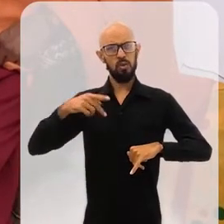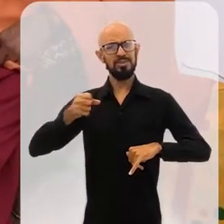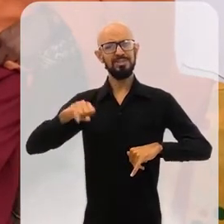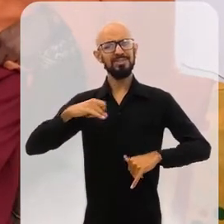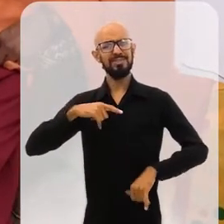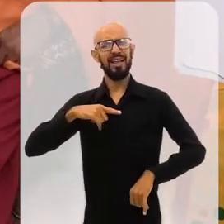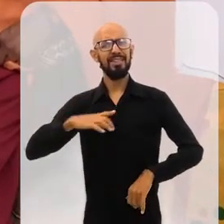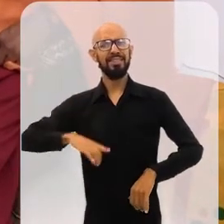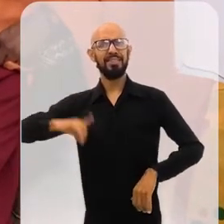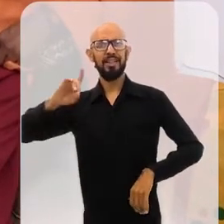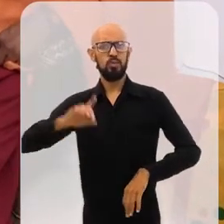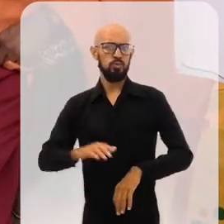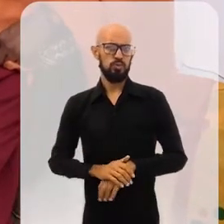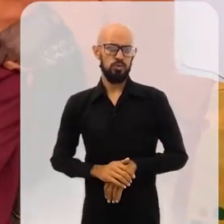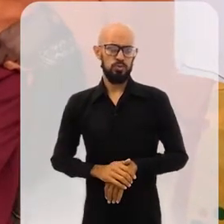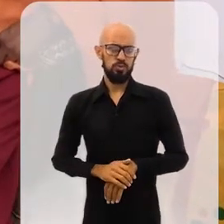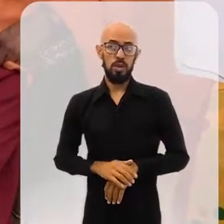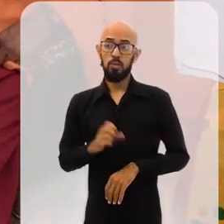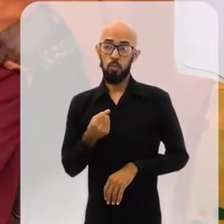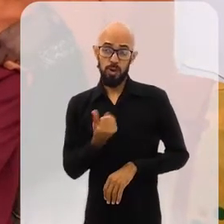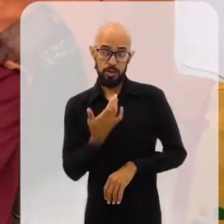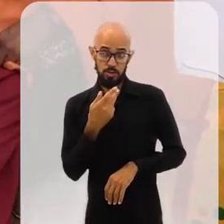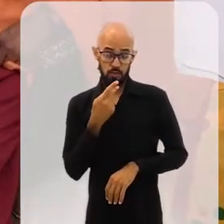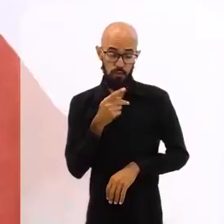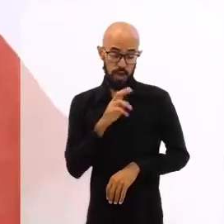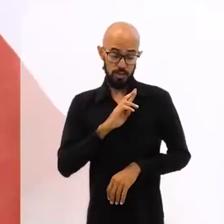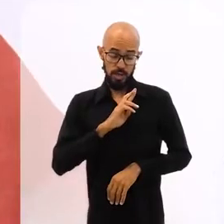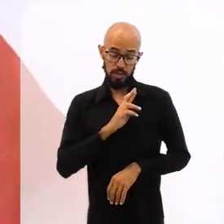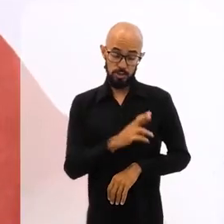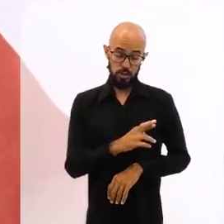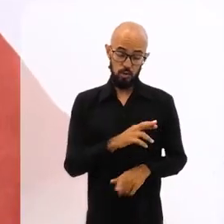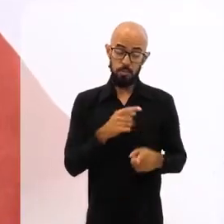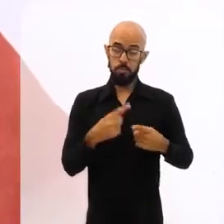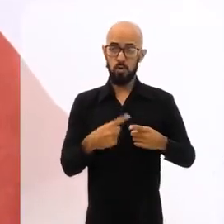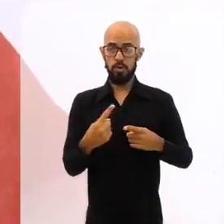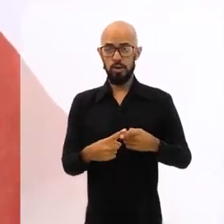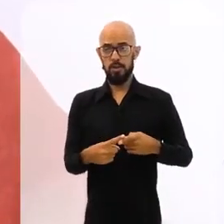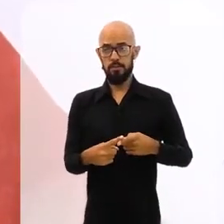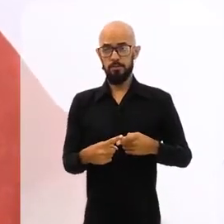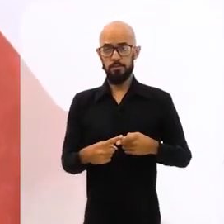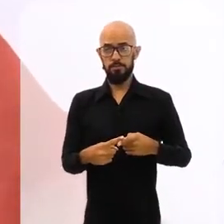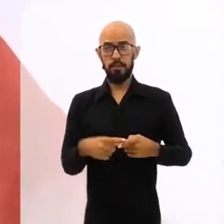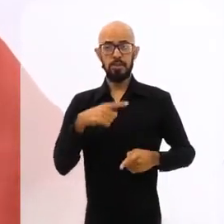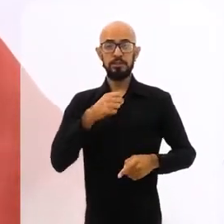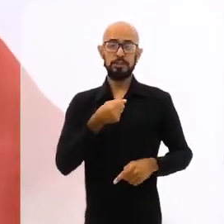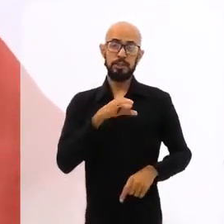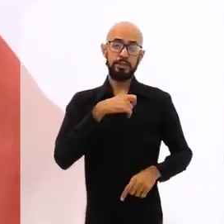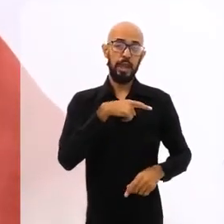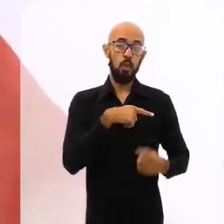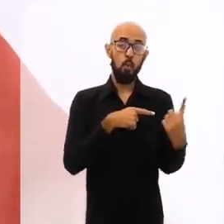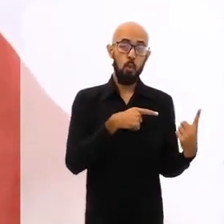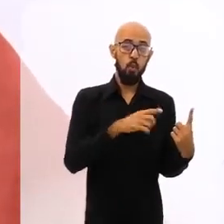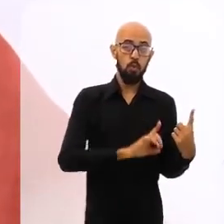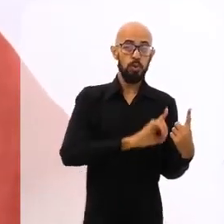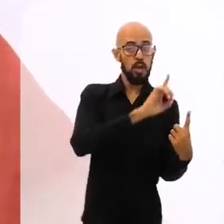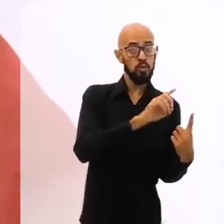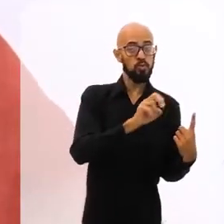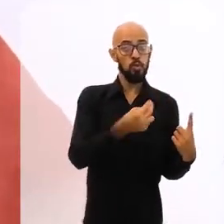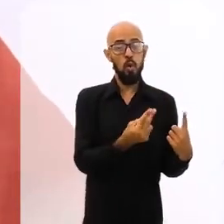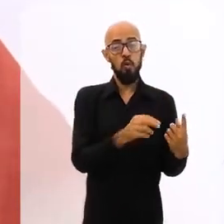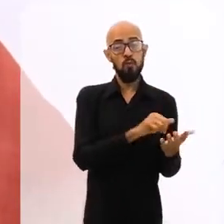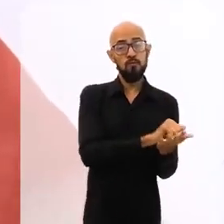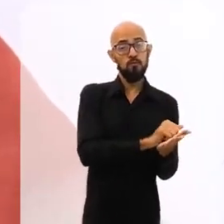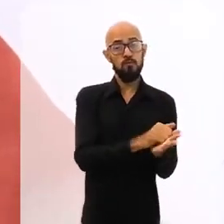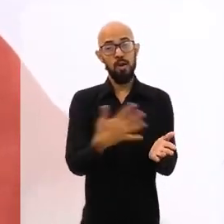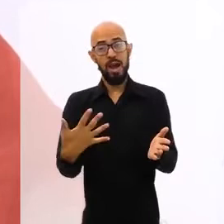Tá? Então, quando nós falamos de religião, é justamente em cima disso. Monoteísmo e politeísmo. E o budismo nem é